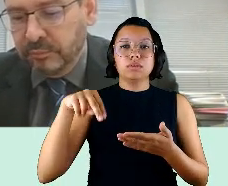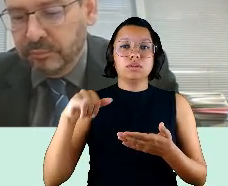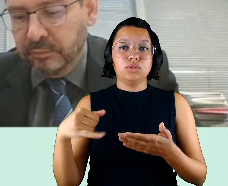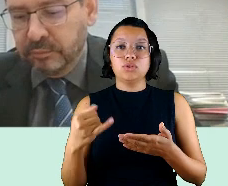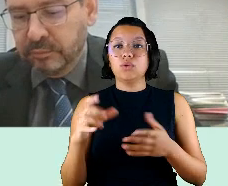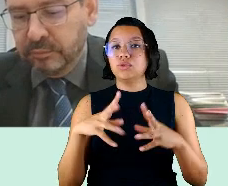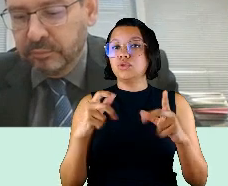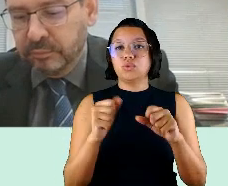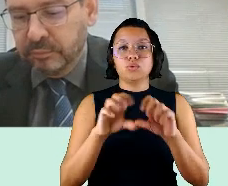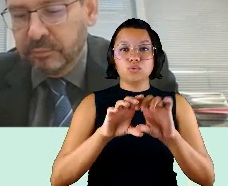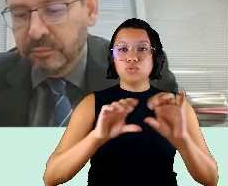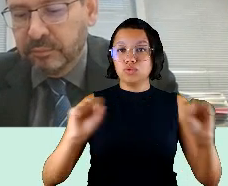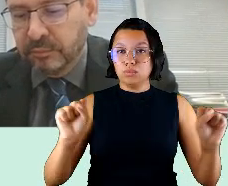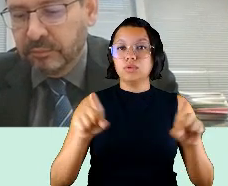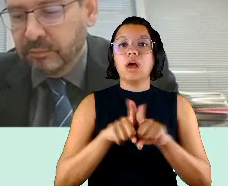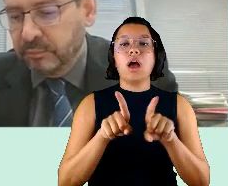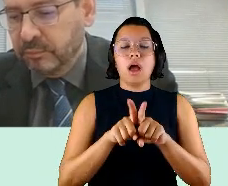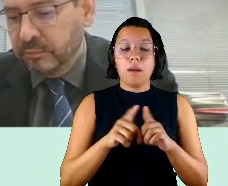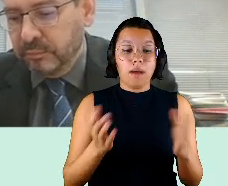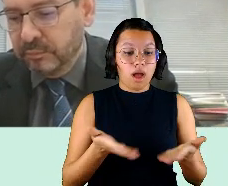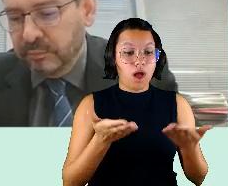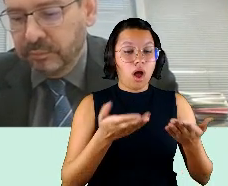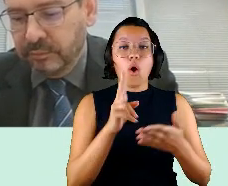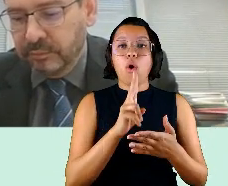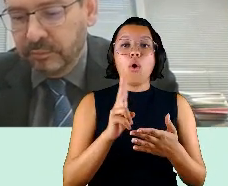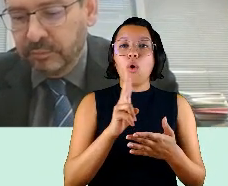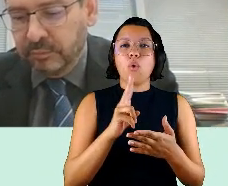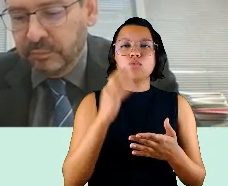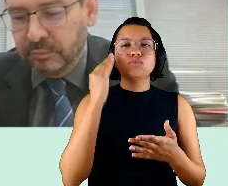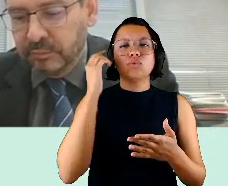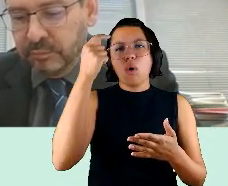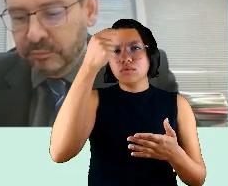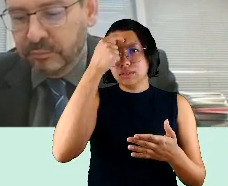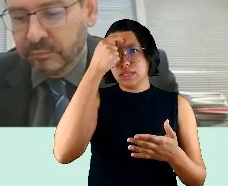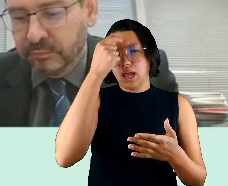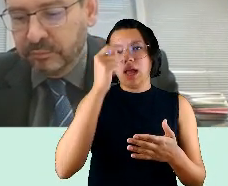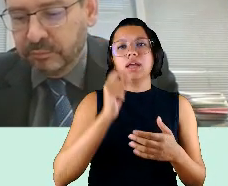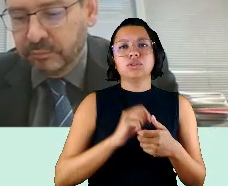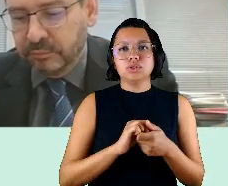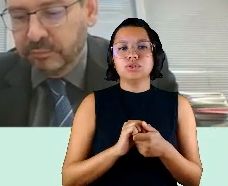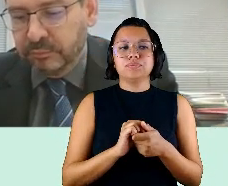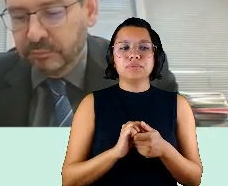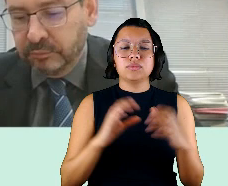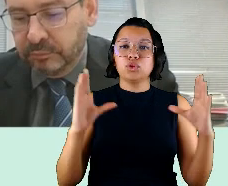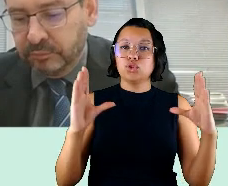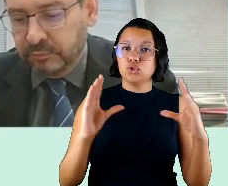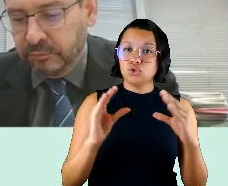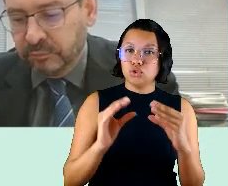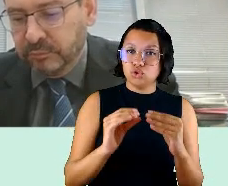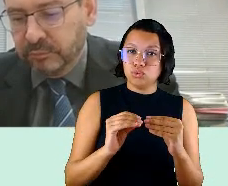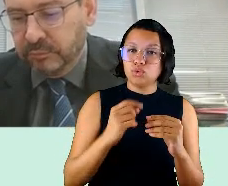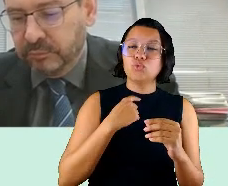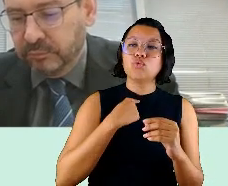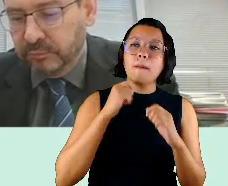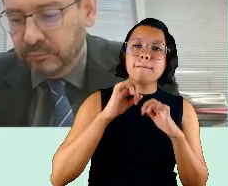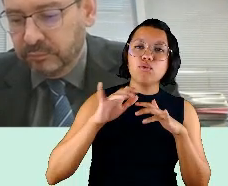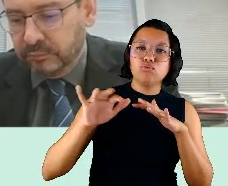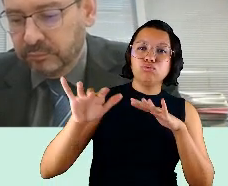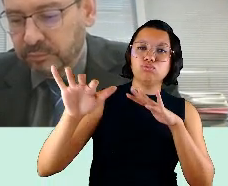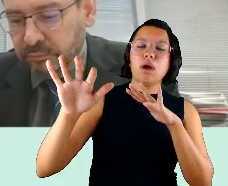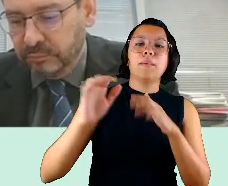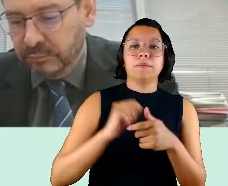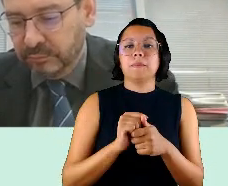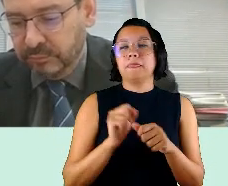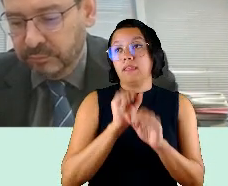dos tribunais também, estimulando o uso racional dos recursos e a redução de emissão de poluentes. E,